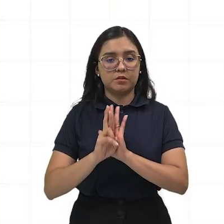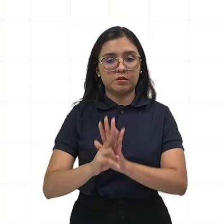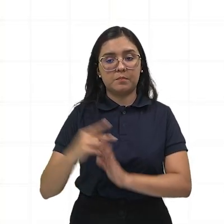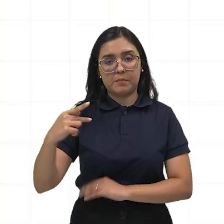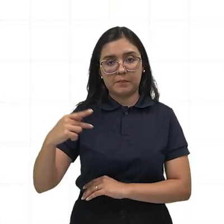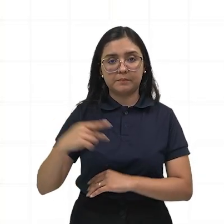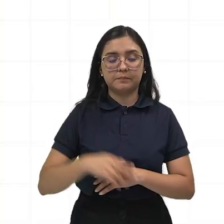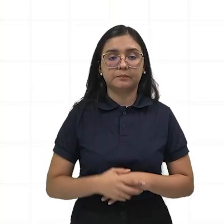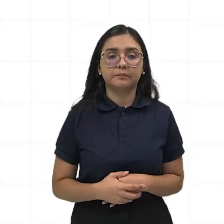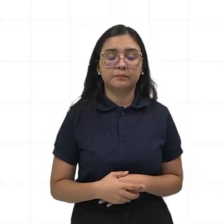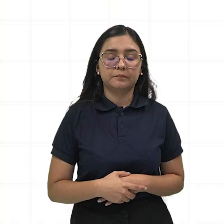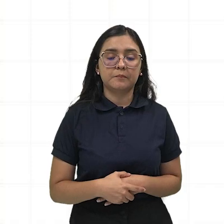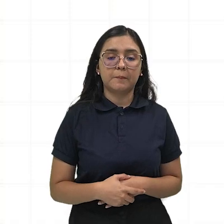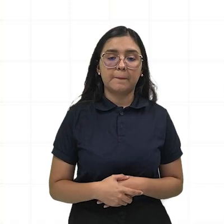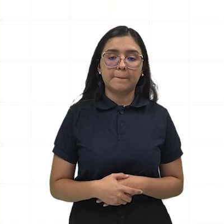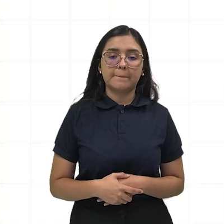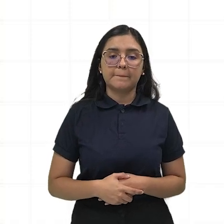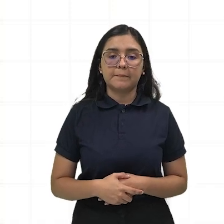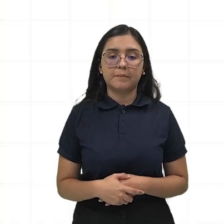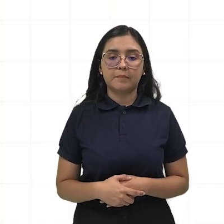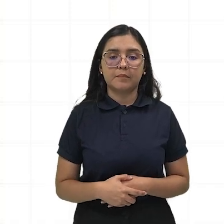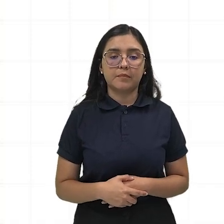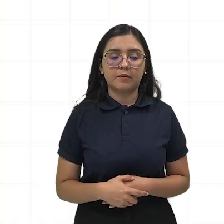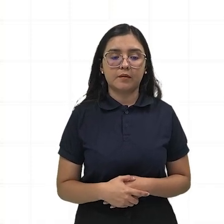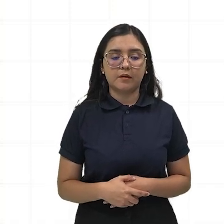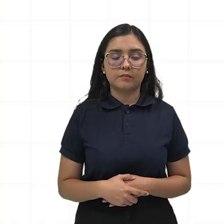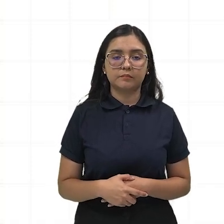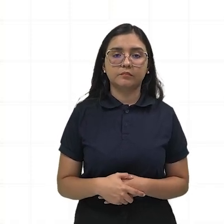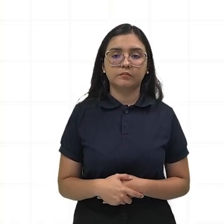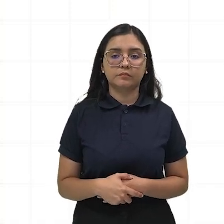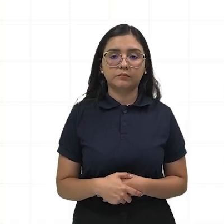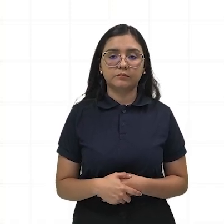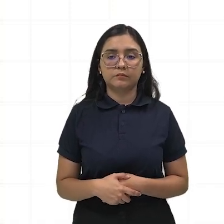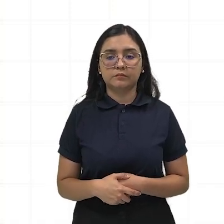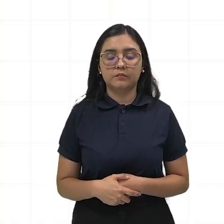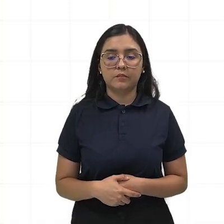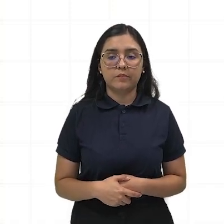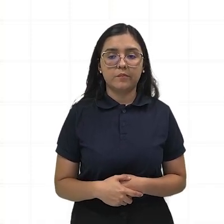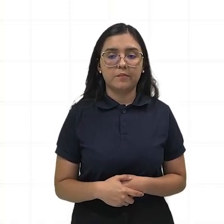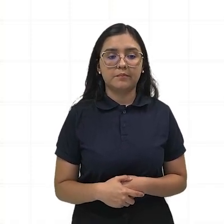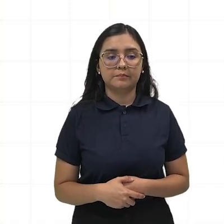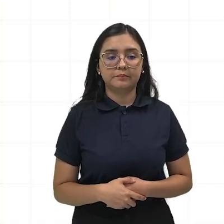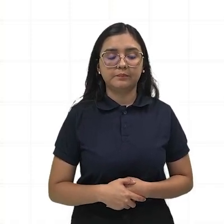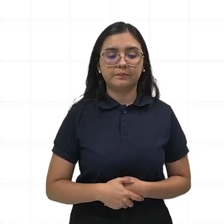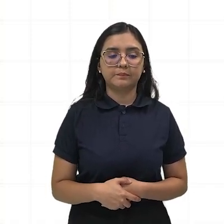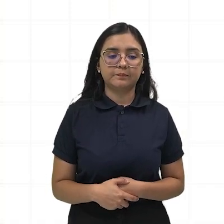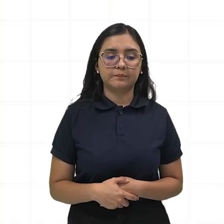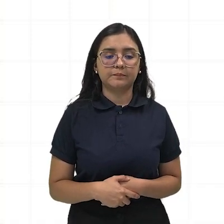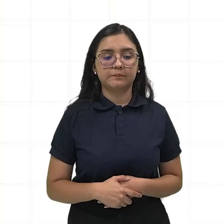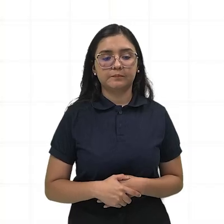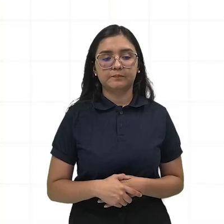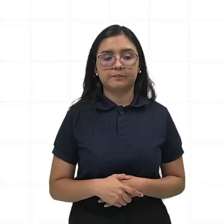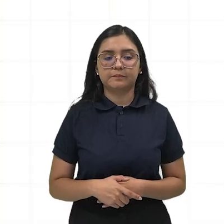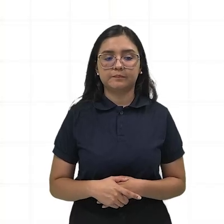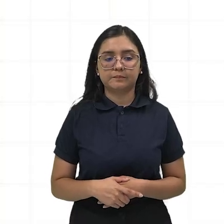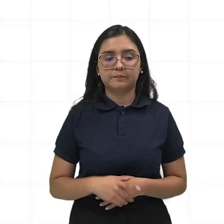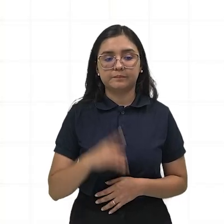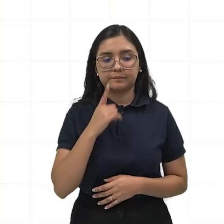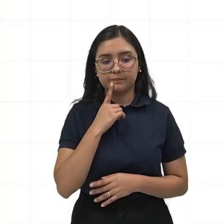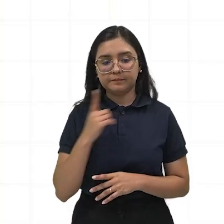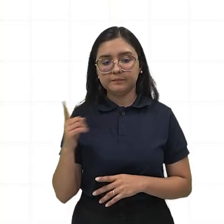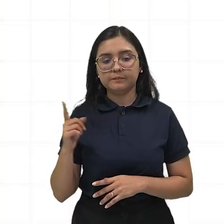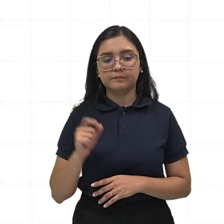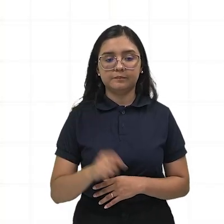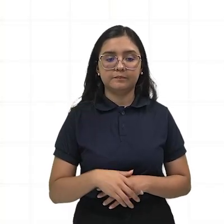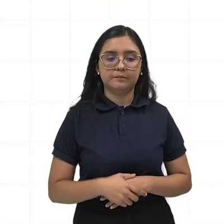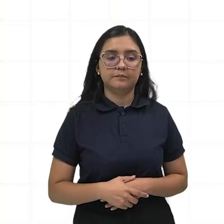se repete, e o período é aquela parte que se repete. Beleza? Então, tá aí, olha. Essa